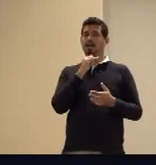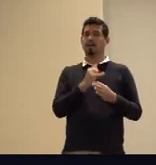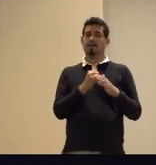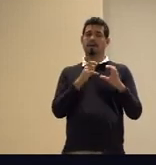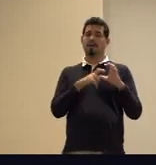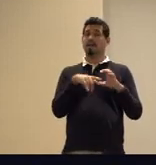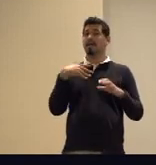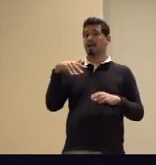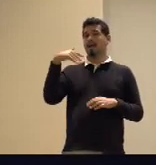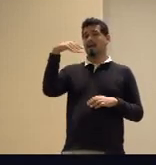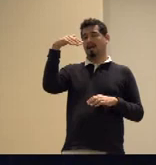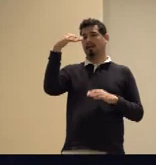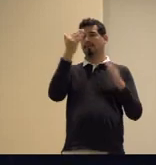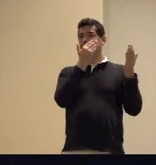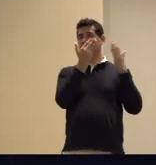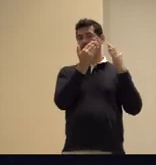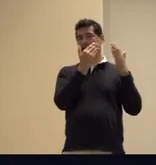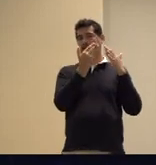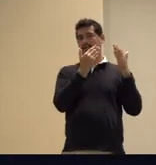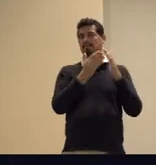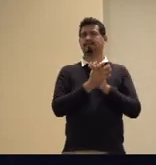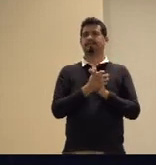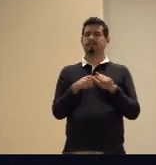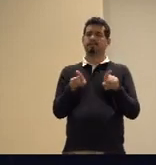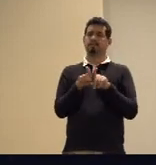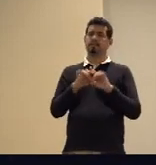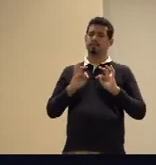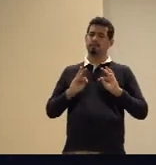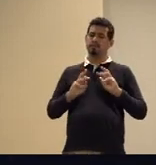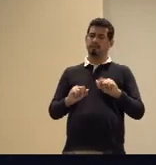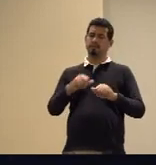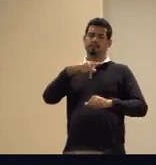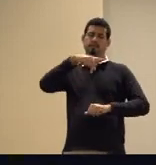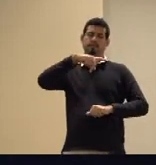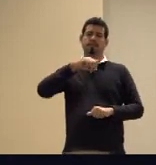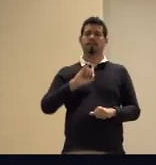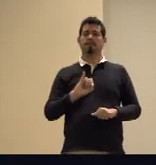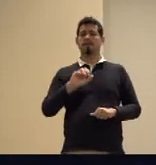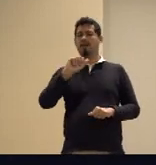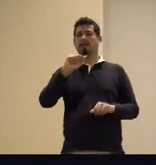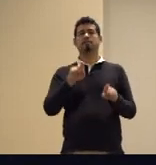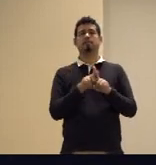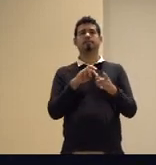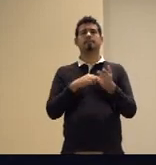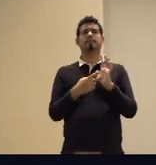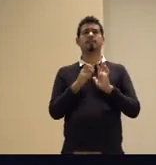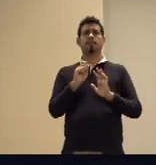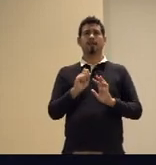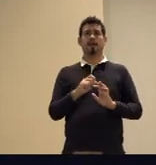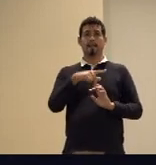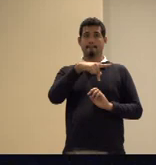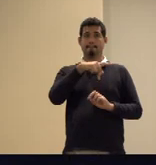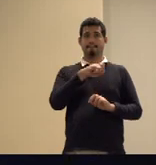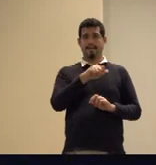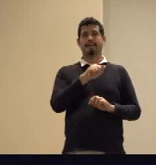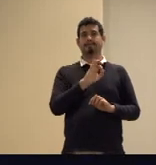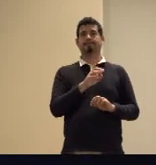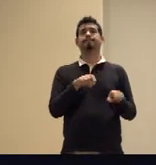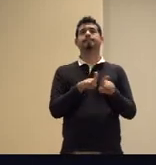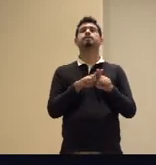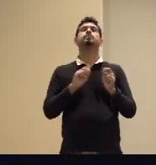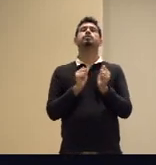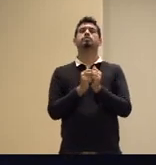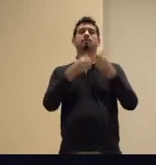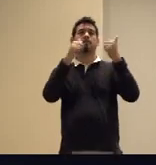que é caríssimo. Bem, isso tudo tem que estar no PIA, e o PIA vai ser o fio condutor importante para trazer os dados